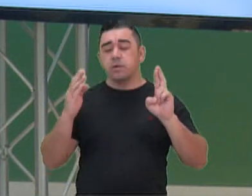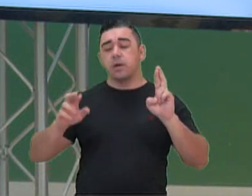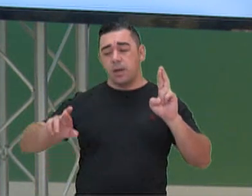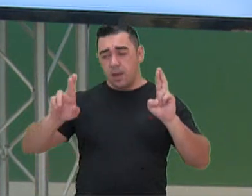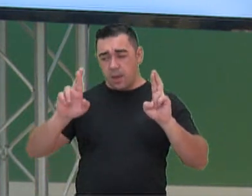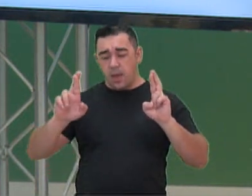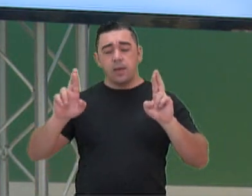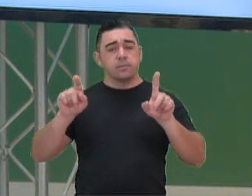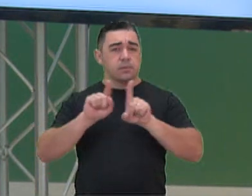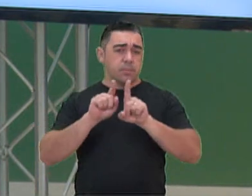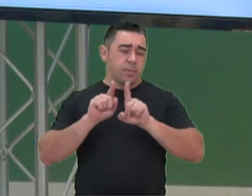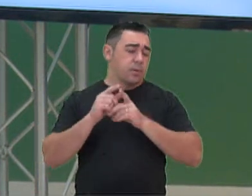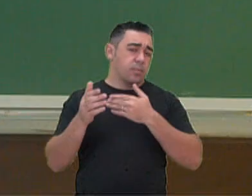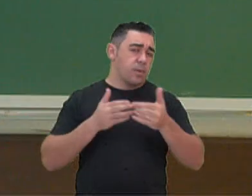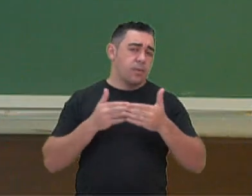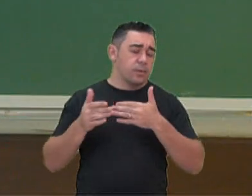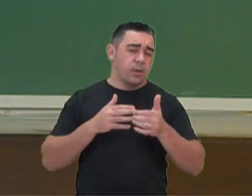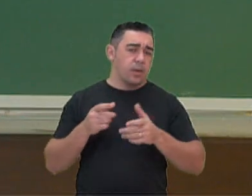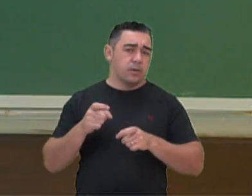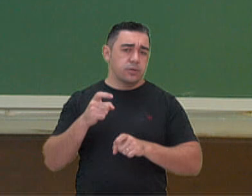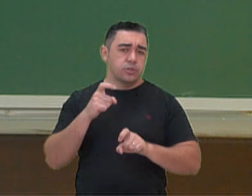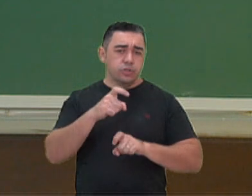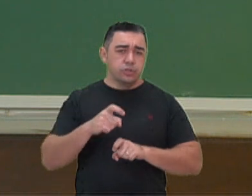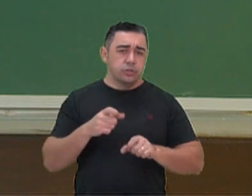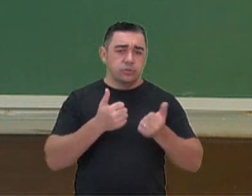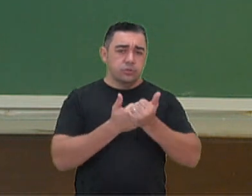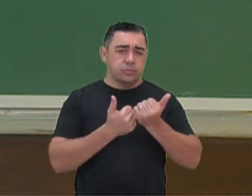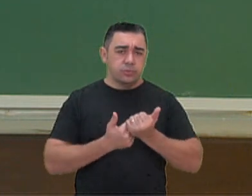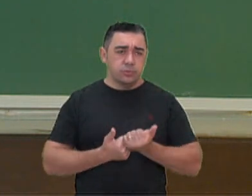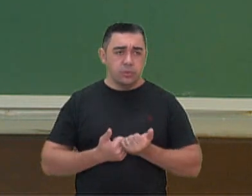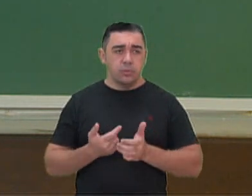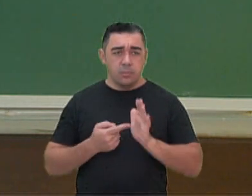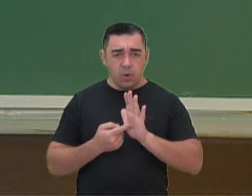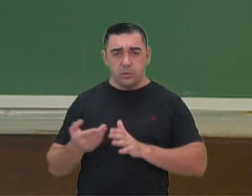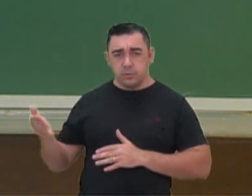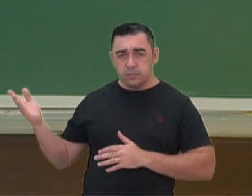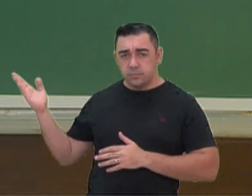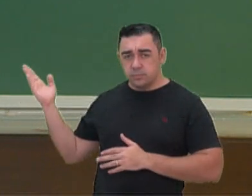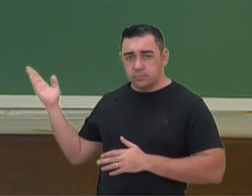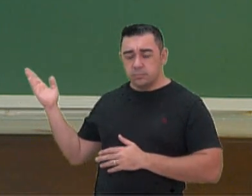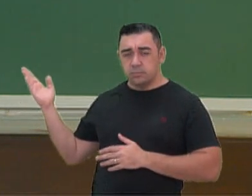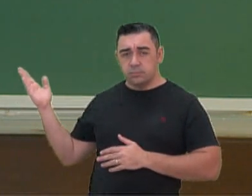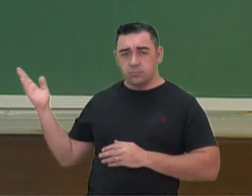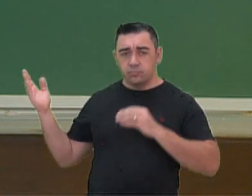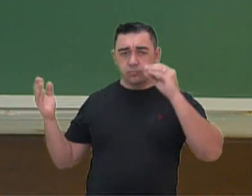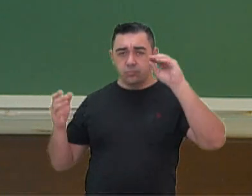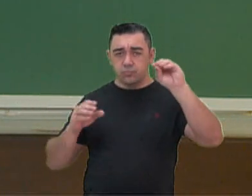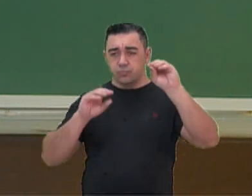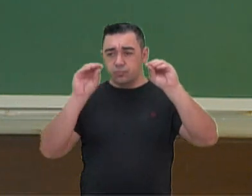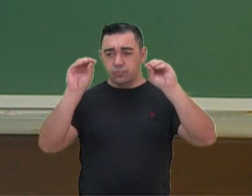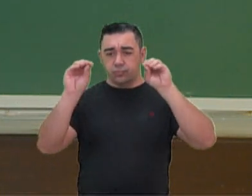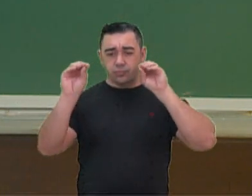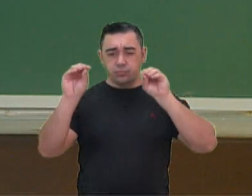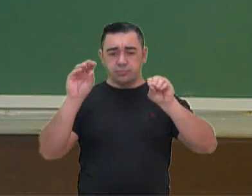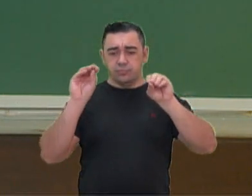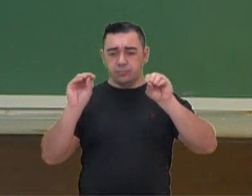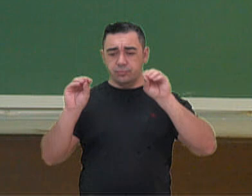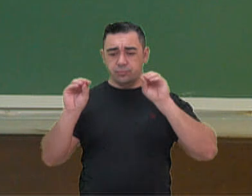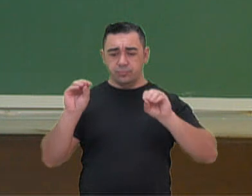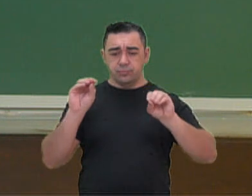real quando eu substituo x por um valor qualquer. O diagrama mostra isso. Ela é injetora porque